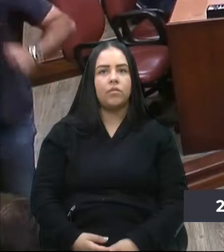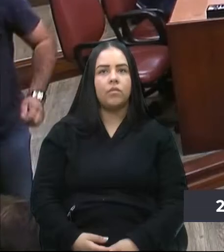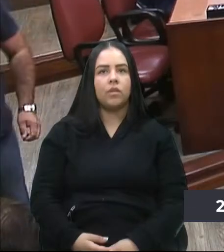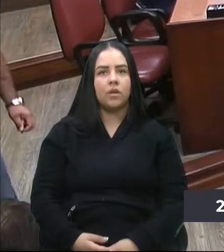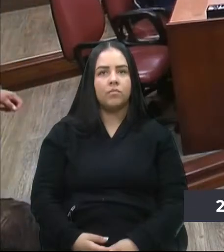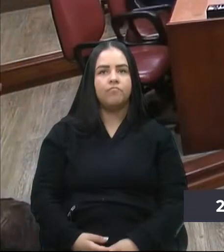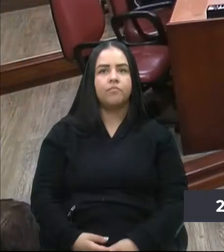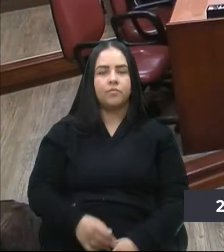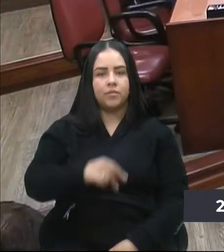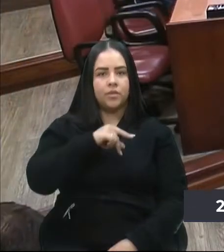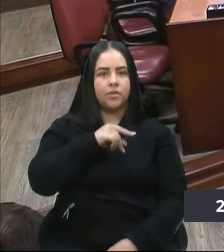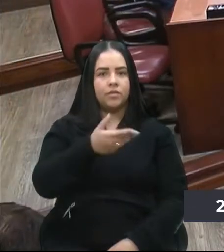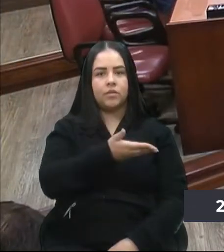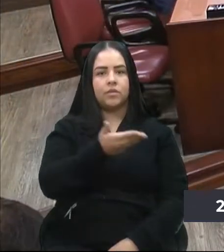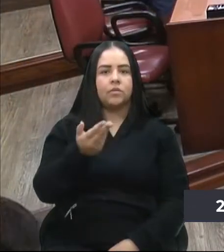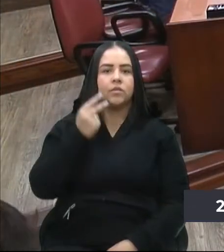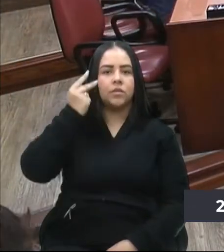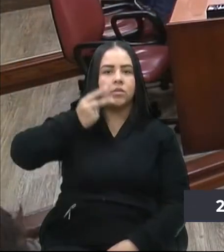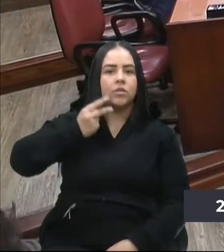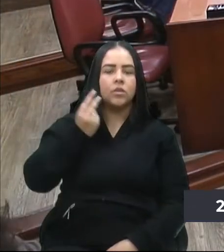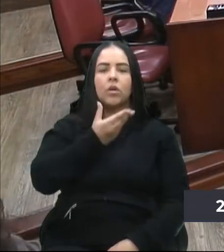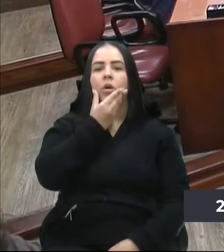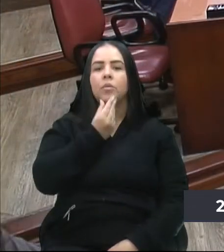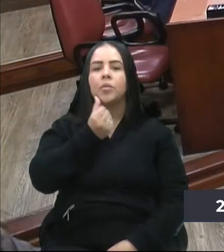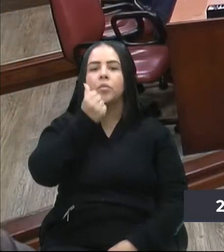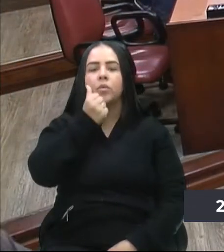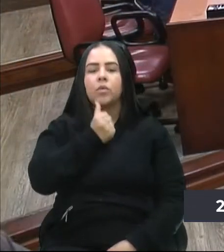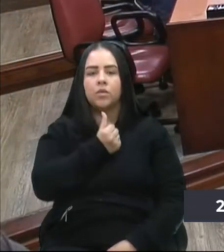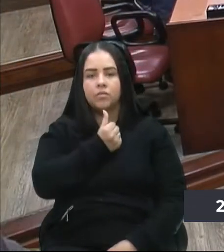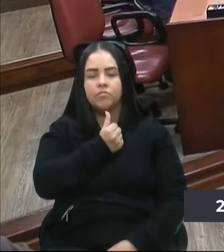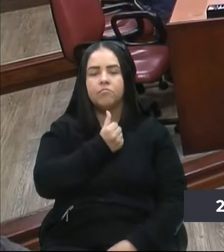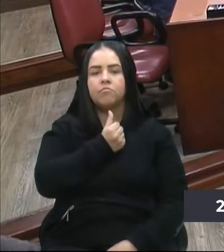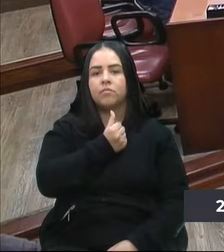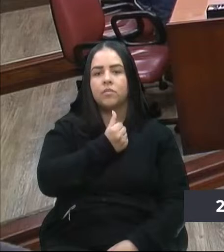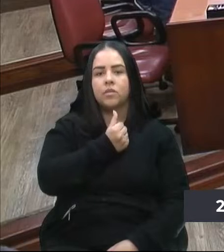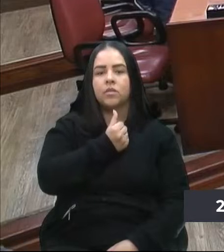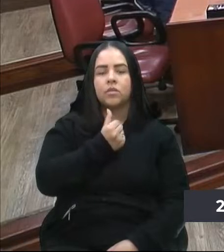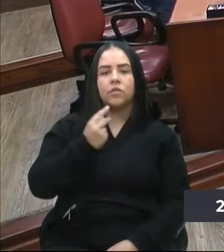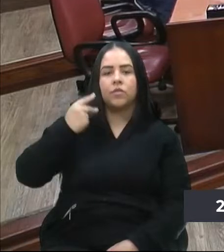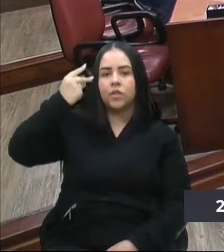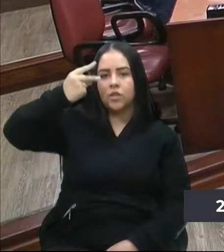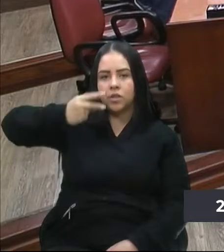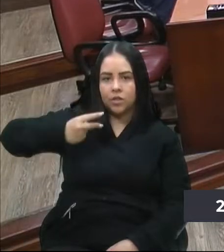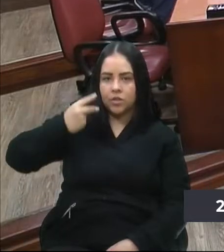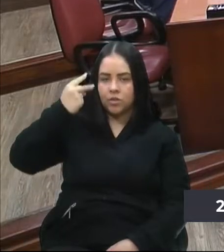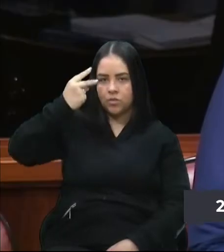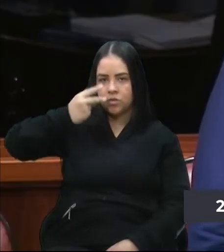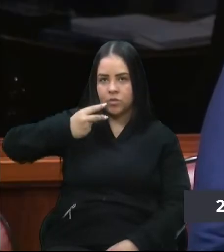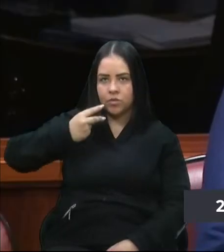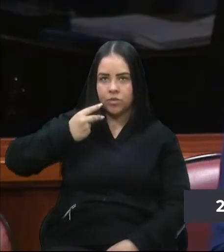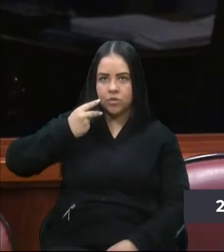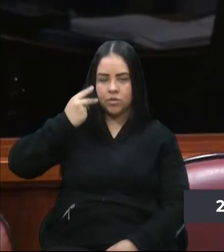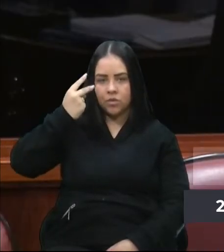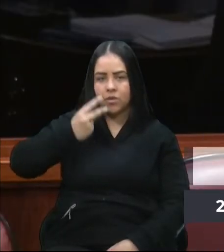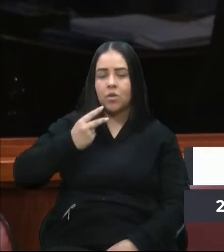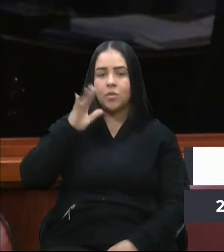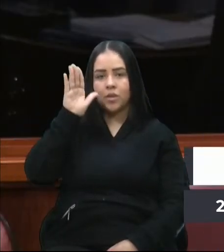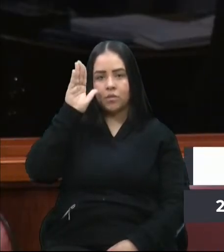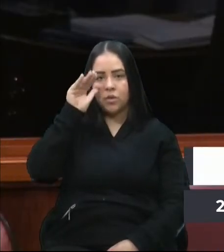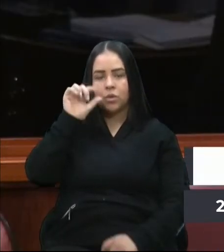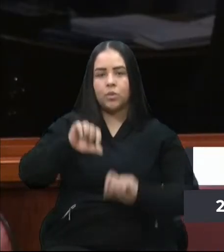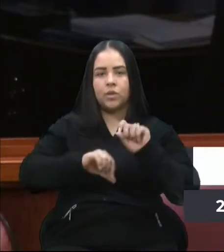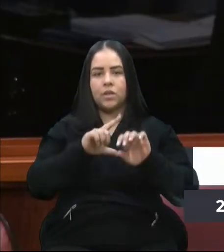Senhora Presidenta, senhoras vereadoras e senhores vereadores, os vereadores e as vereadoras que o presente subscrevem, observadas as